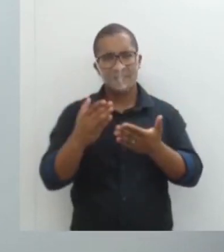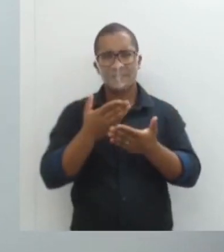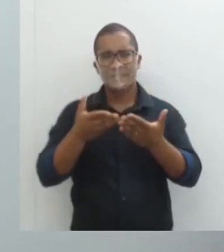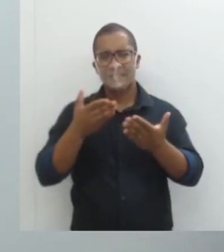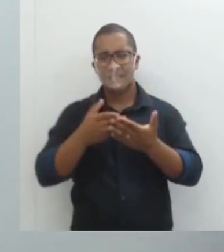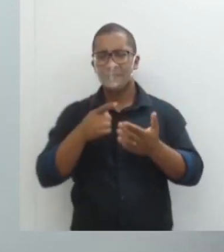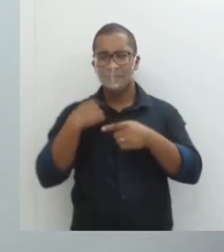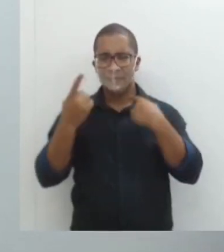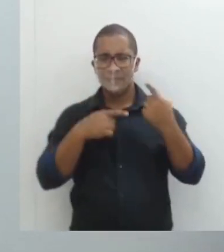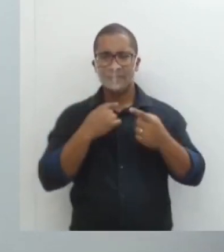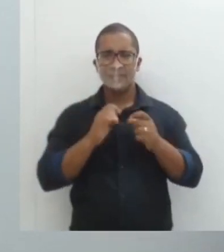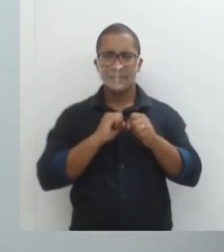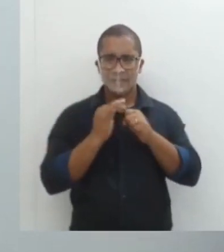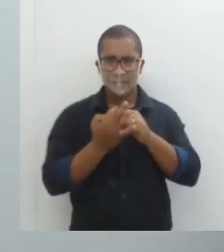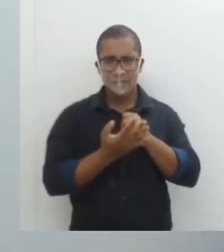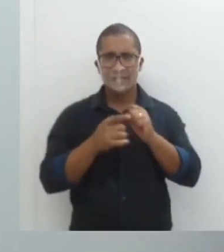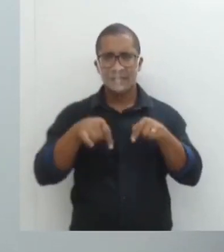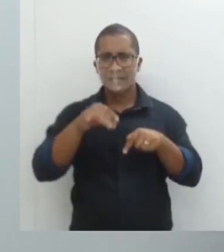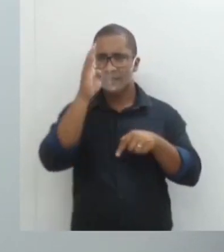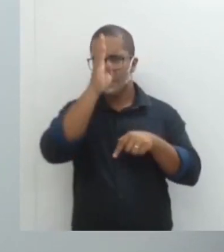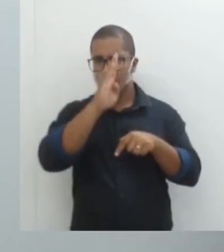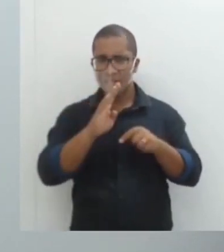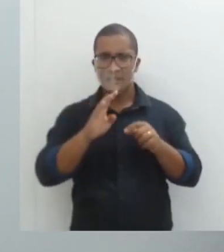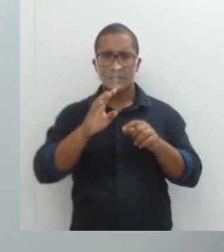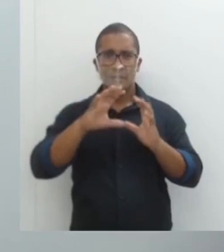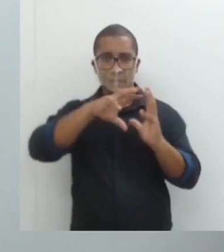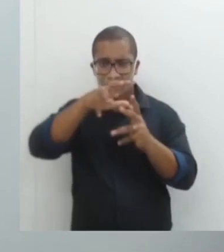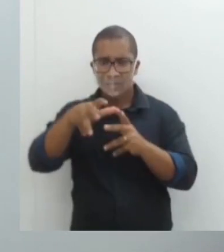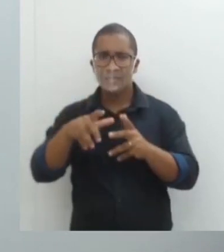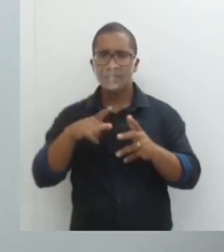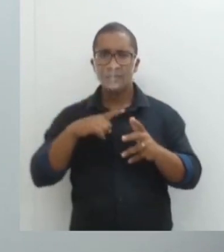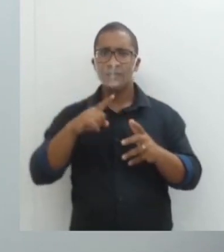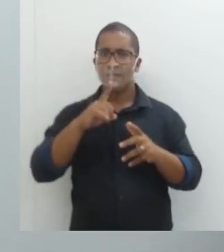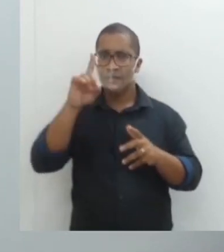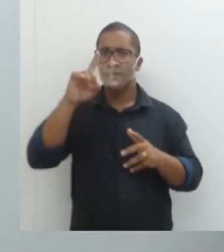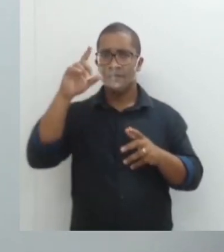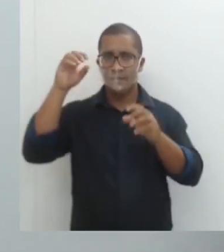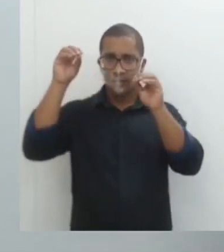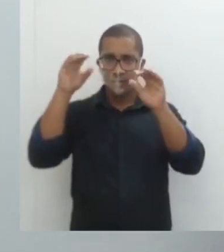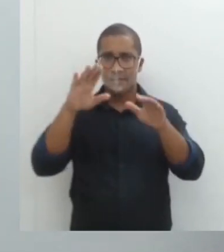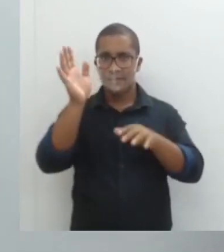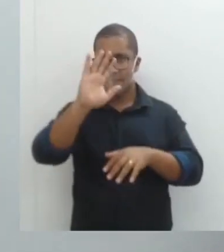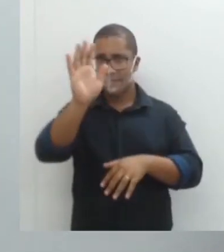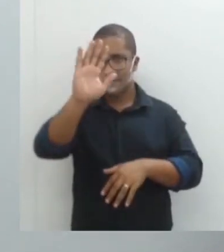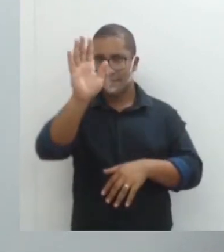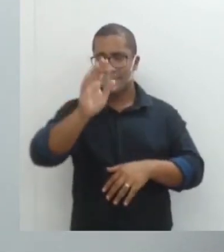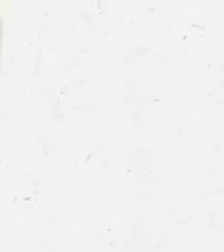nosso estado, no Brasil e no mundo. E se Deus quiser, venceremos. Tchau!